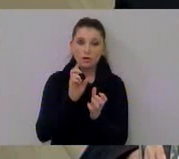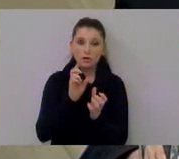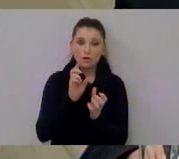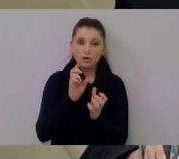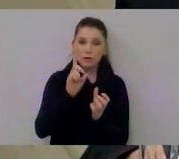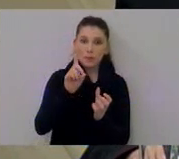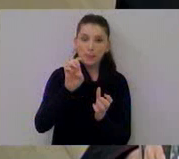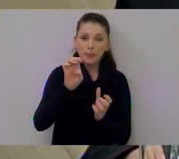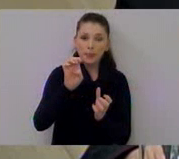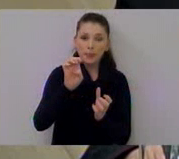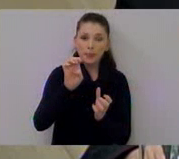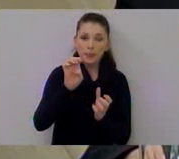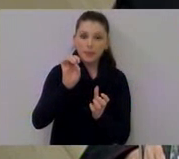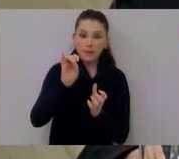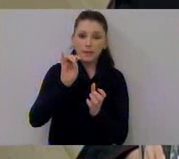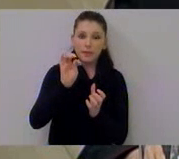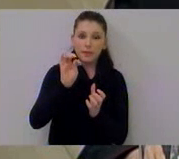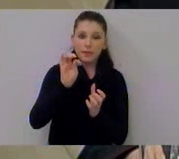o DEINFRA,